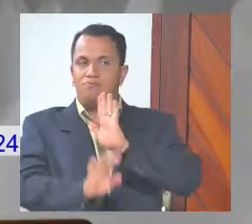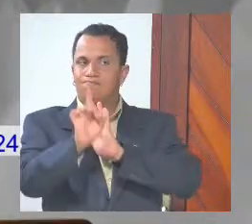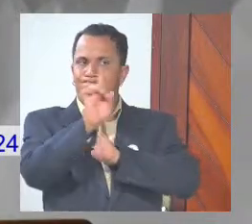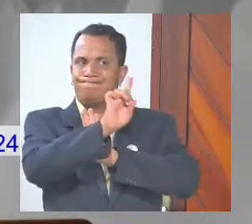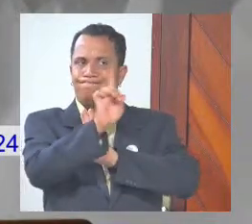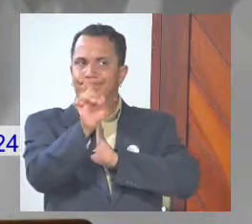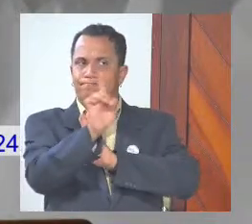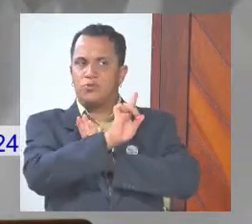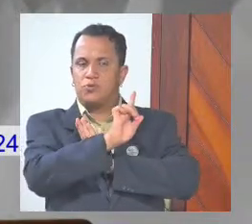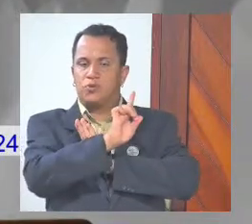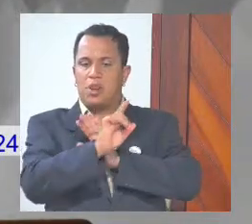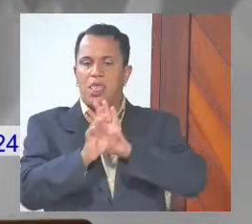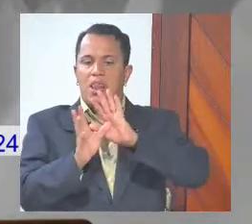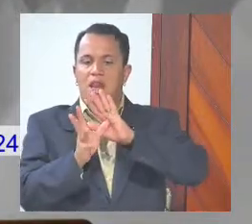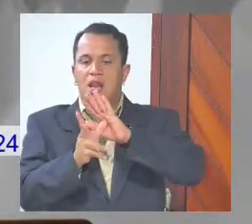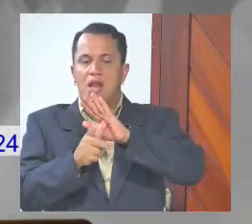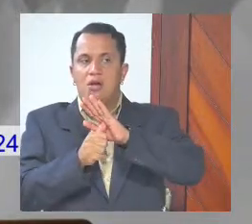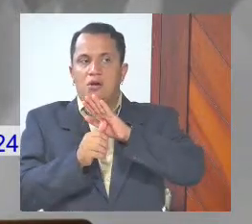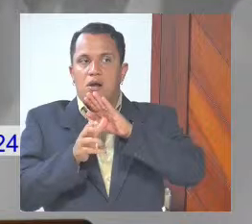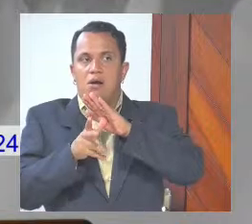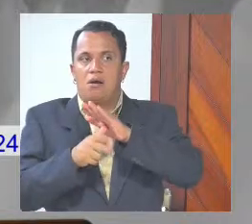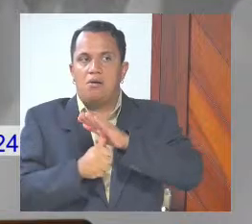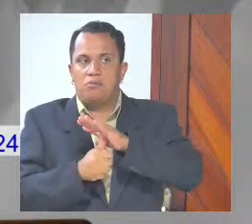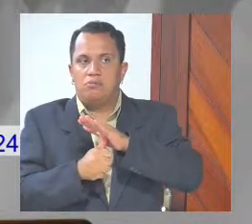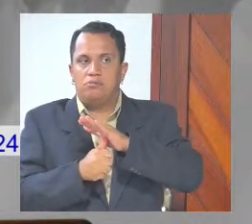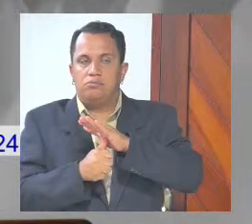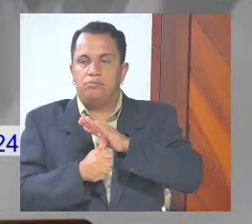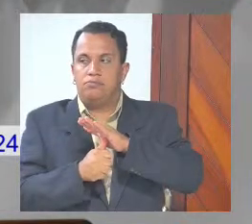Não furtarás.